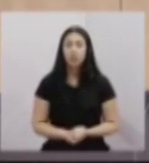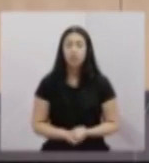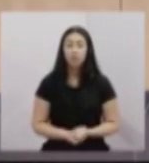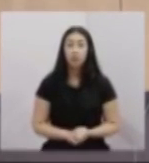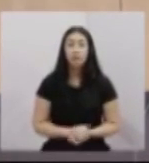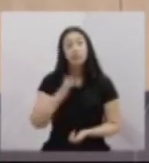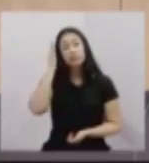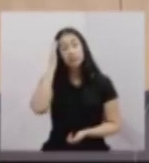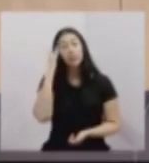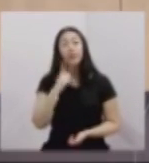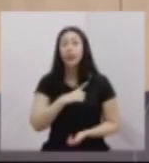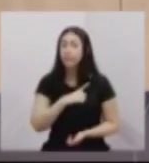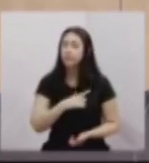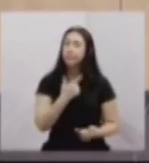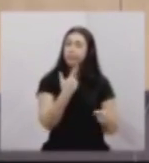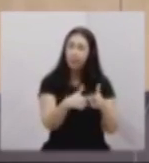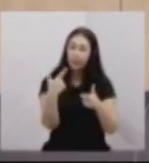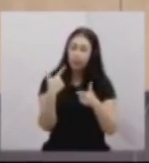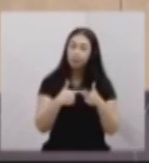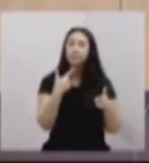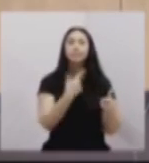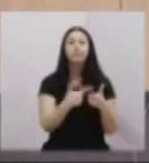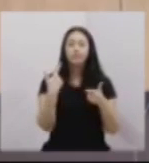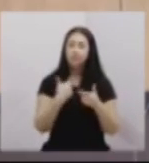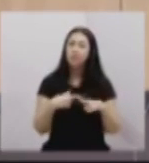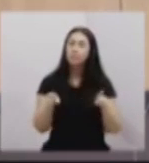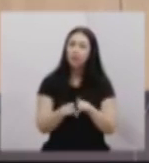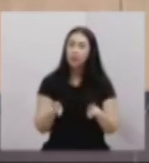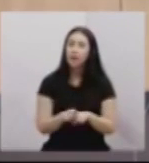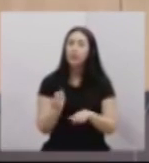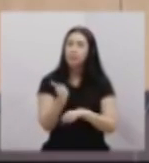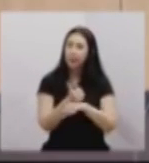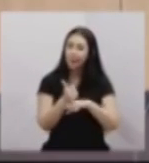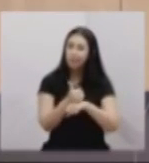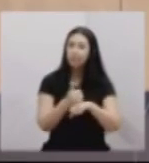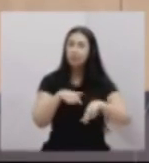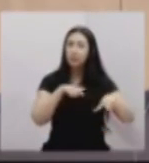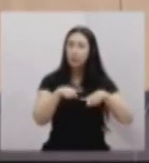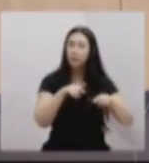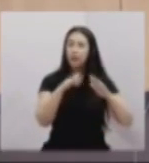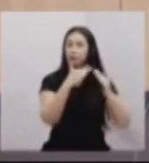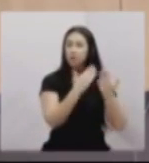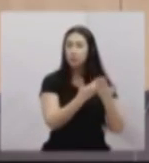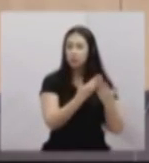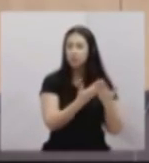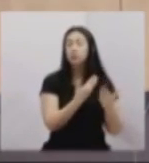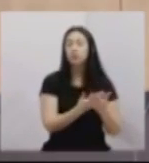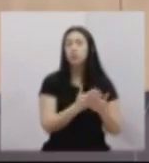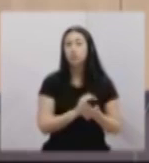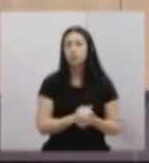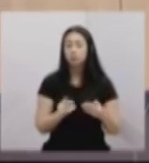sérios transtornos para todos os envolvidos, inclusive para os profissionais das escolas municipais que estarão à frente